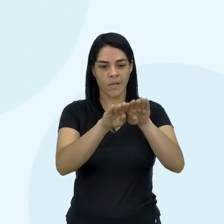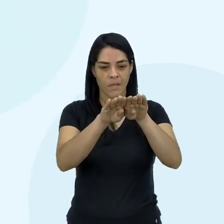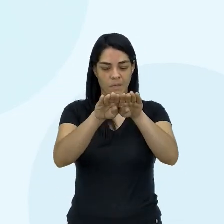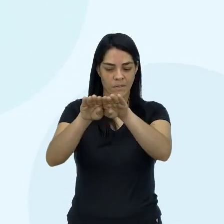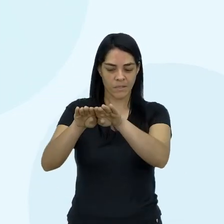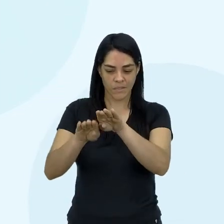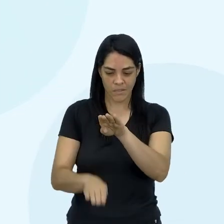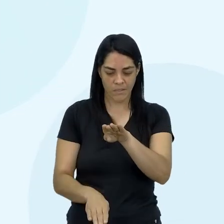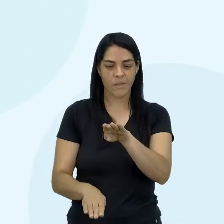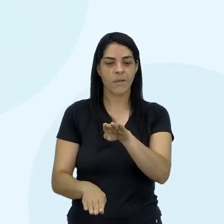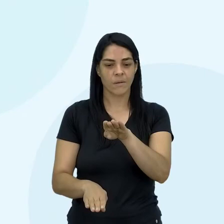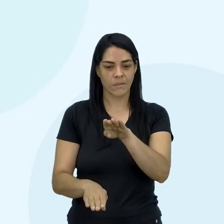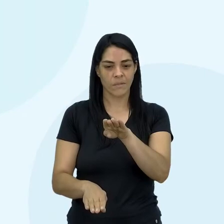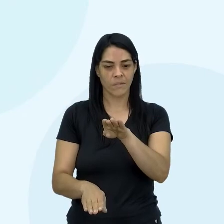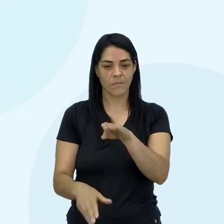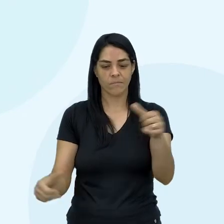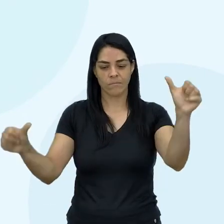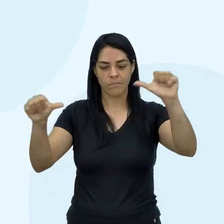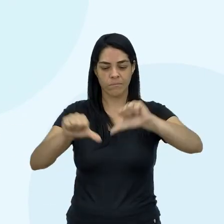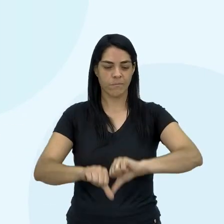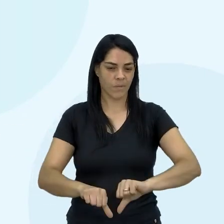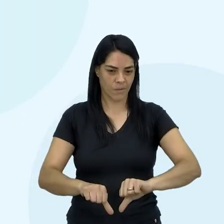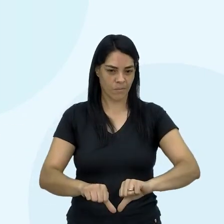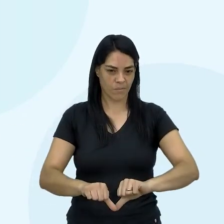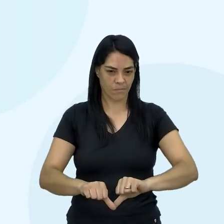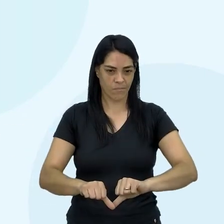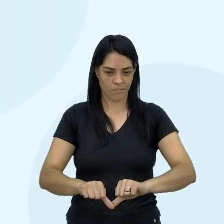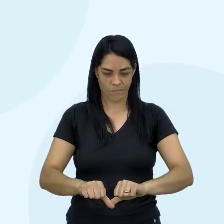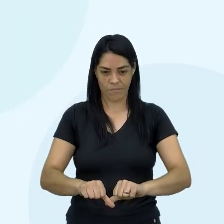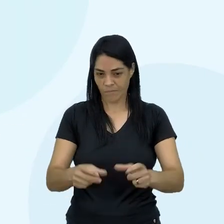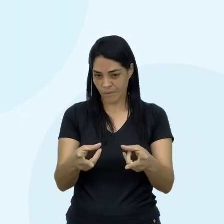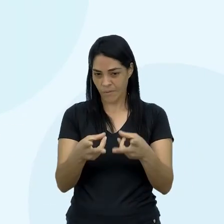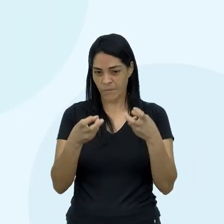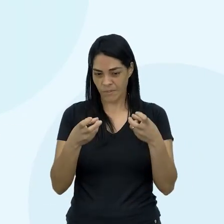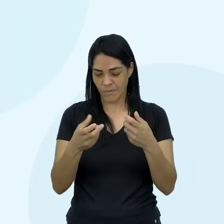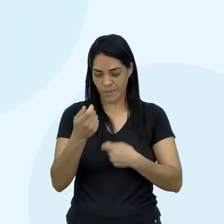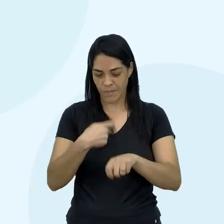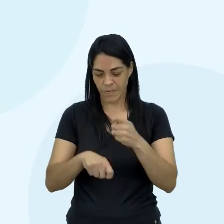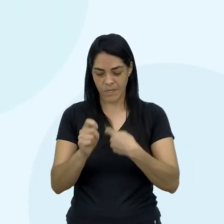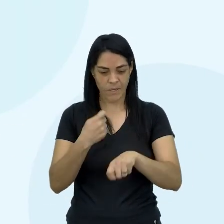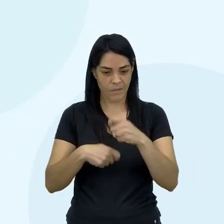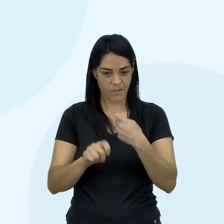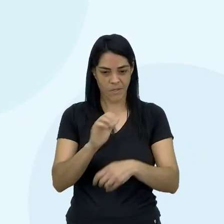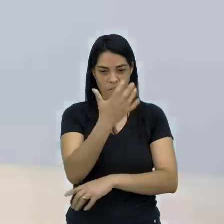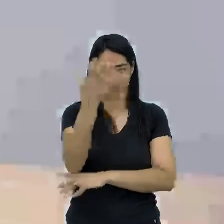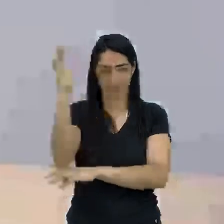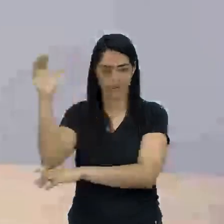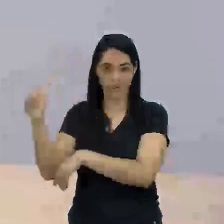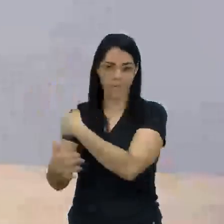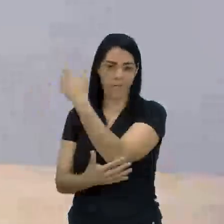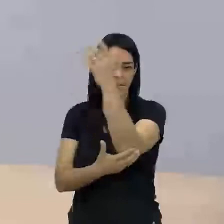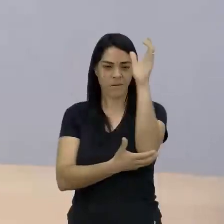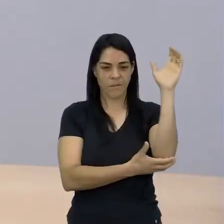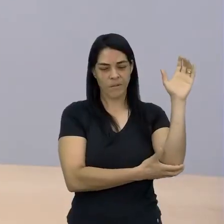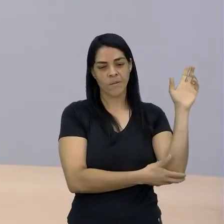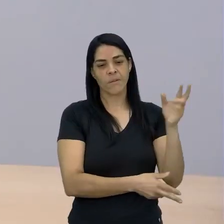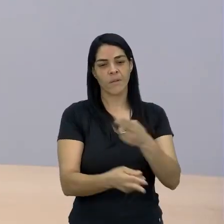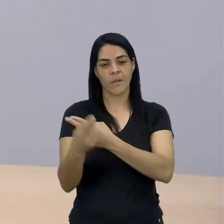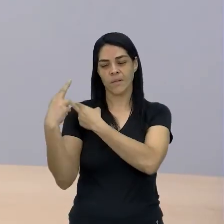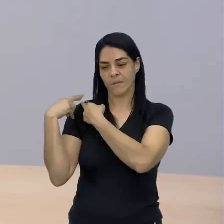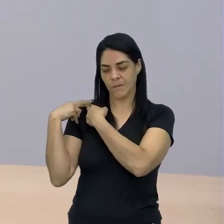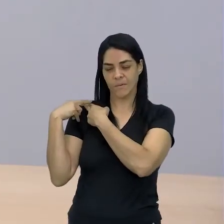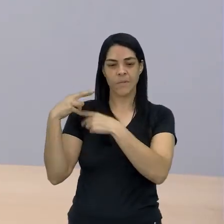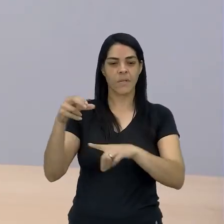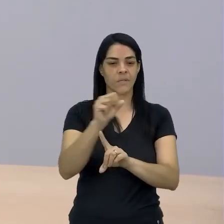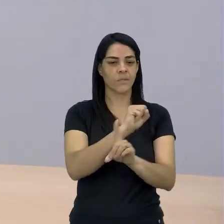desigualdade fique cada vez maior. Perceberam? É economia, é meio ambiente e é responsabilidade